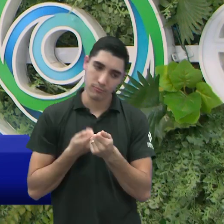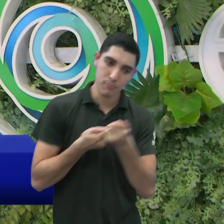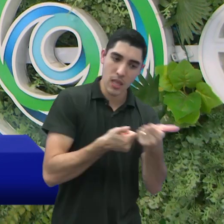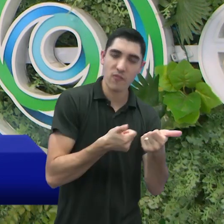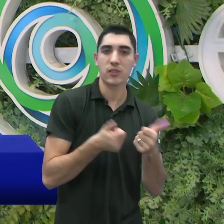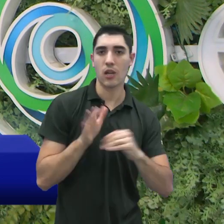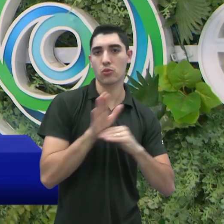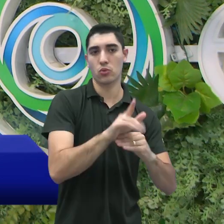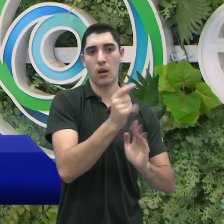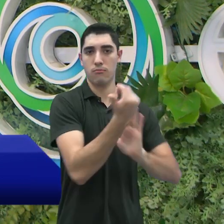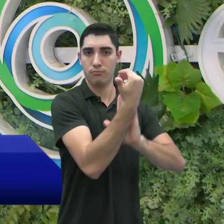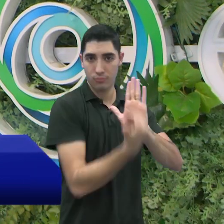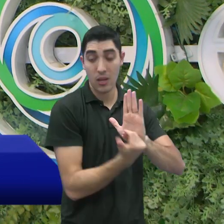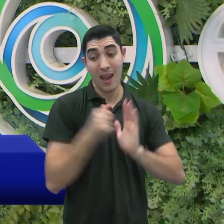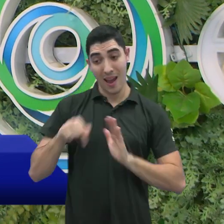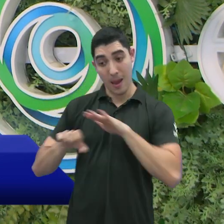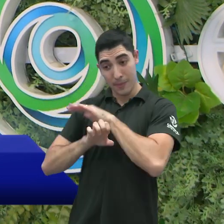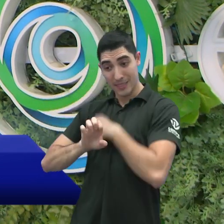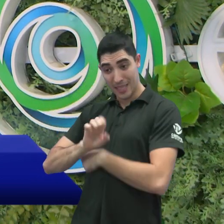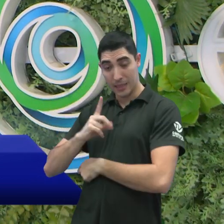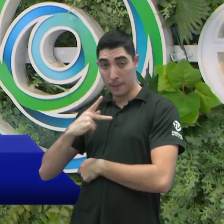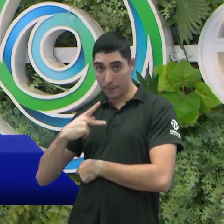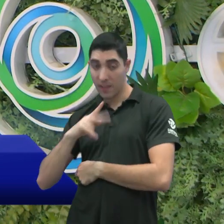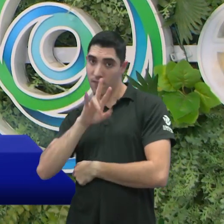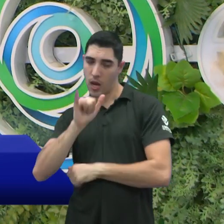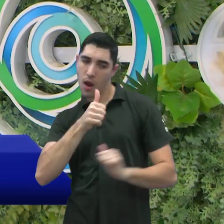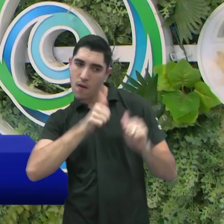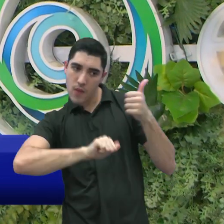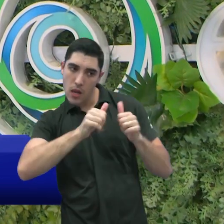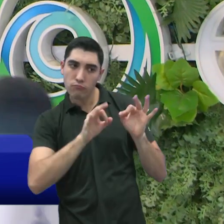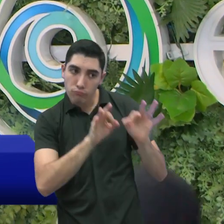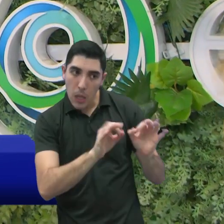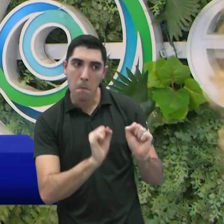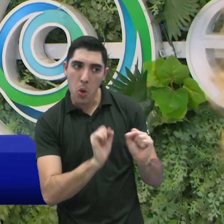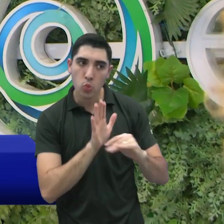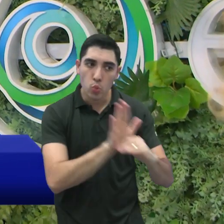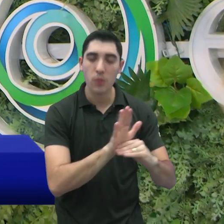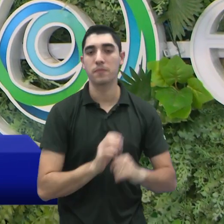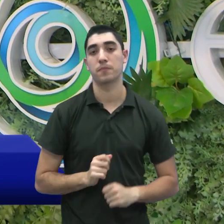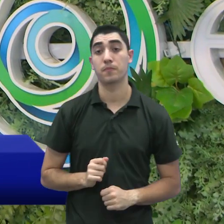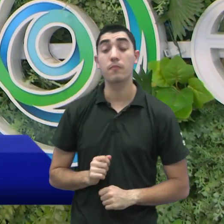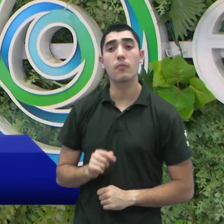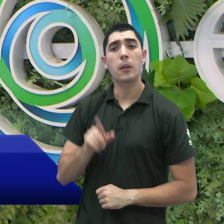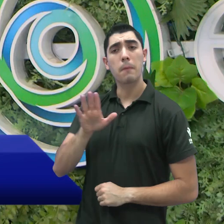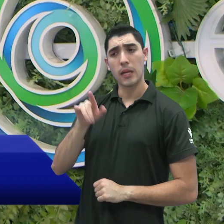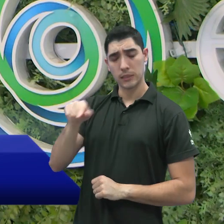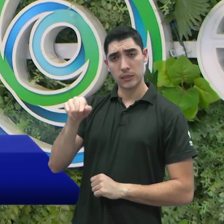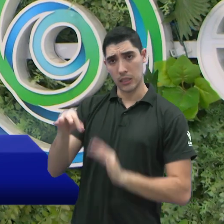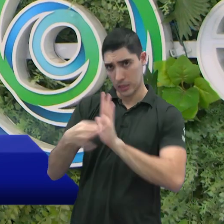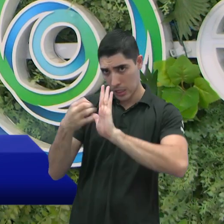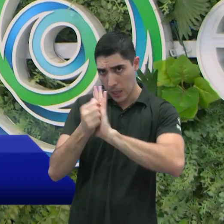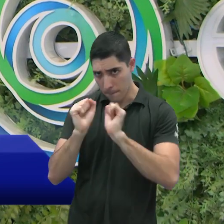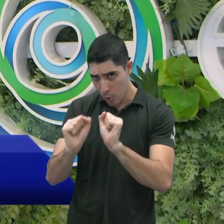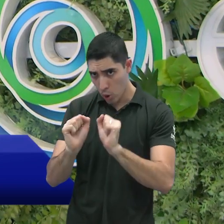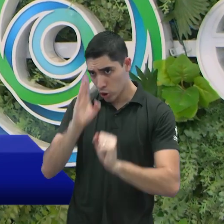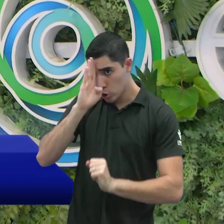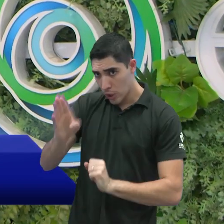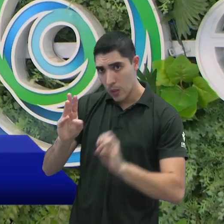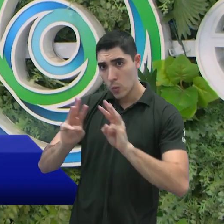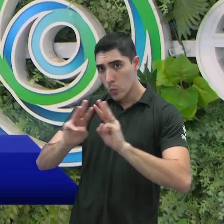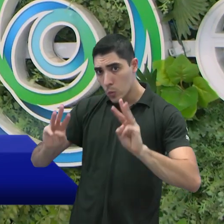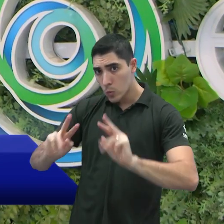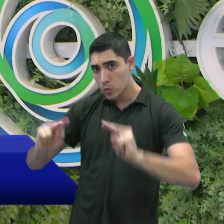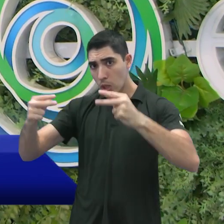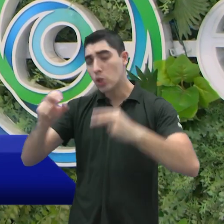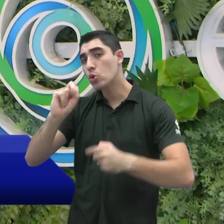benefício e a EDP conseguir também fazer esse cheque, né, duplo. E esse cadastro a pessoa pode fazer, então, diretamente no site da